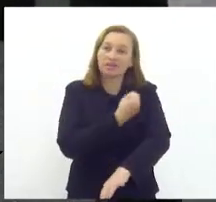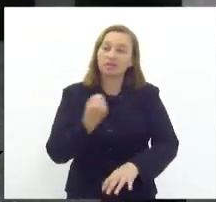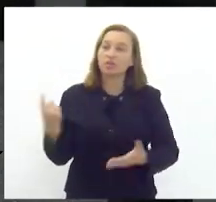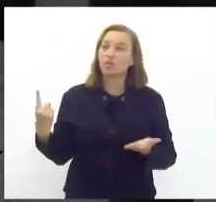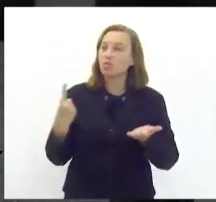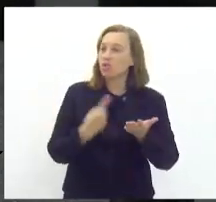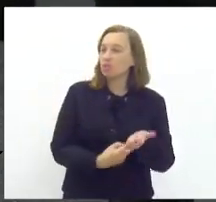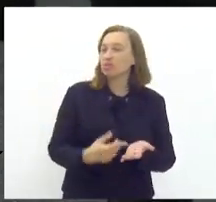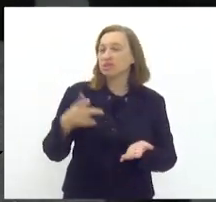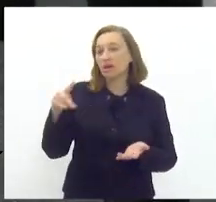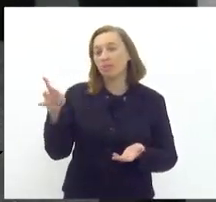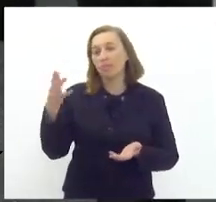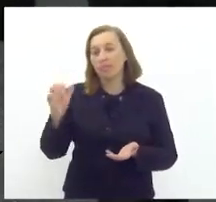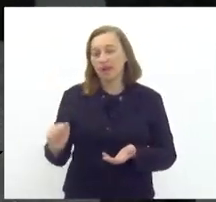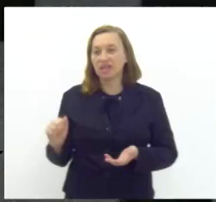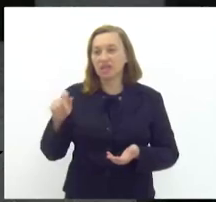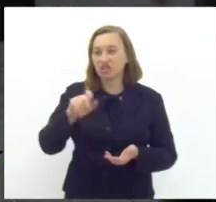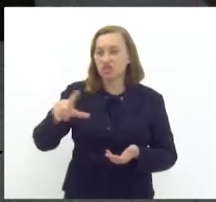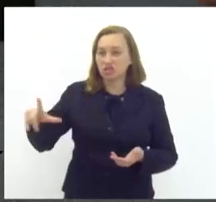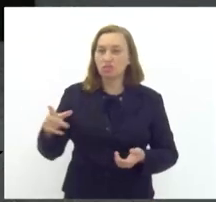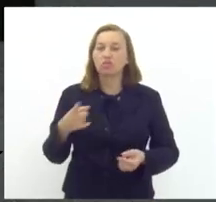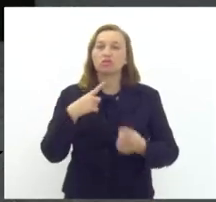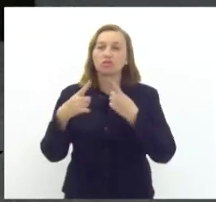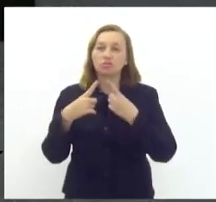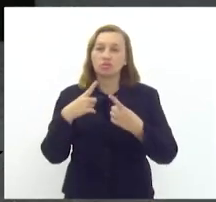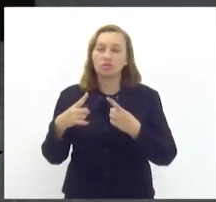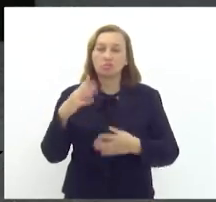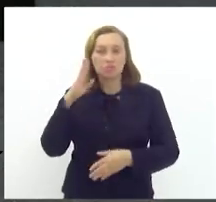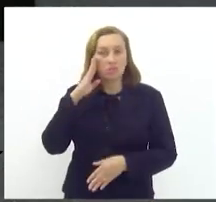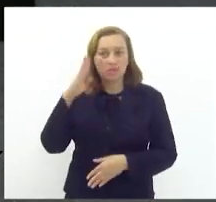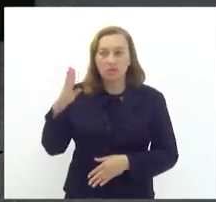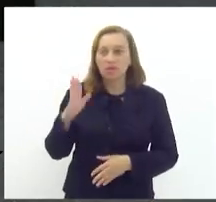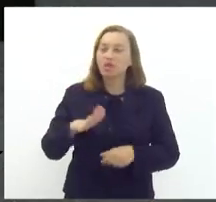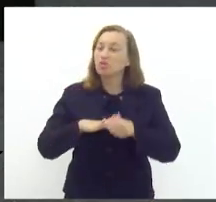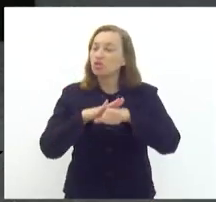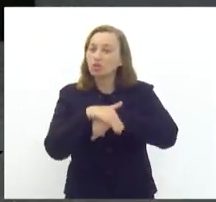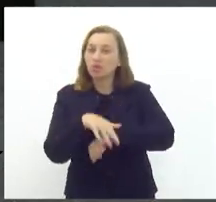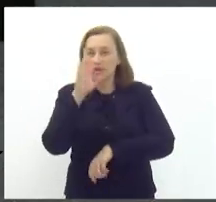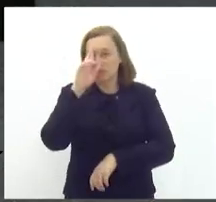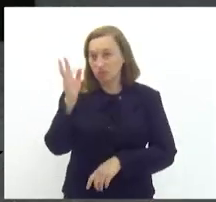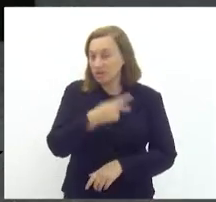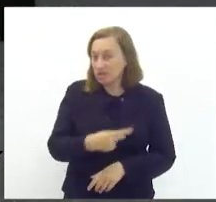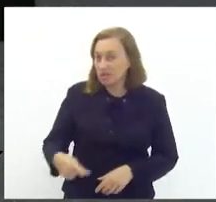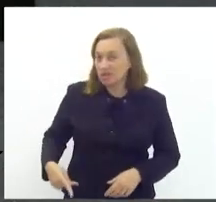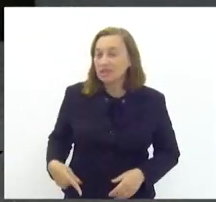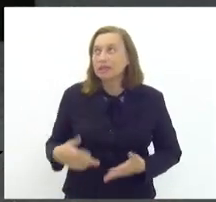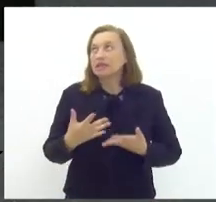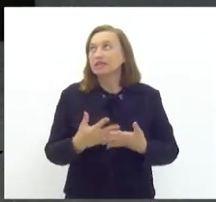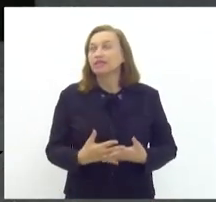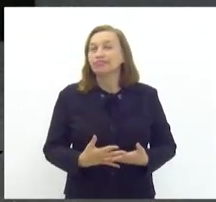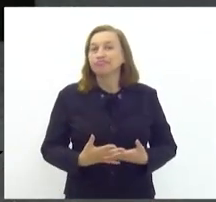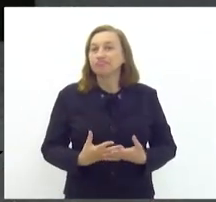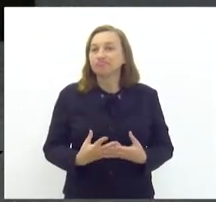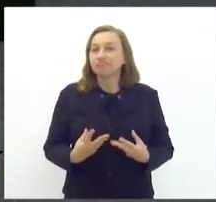Preta Gil de novo com os debates tão essenciais e numa noite novo presidente muito